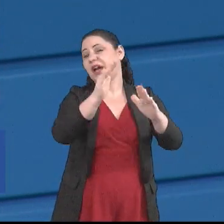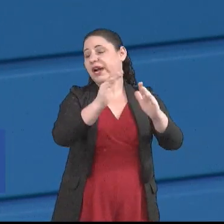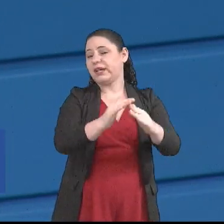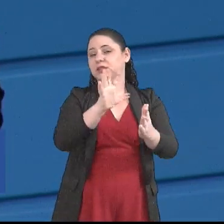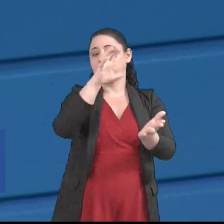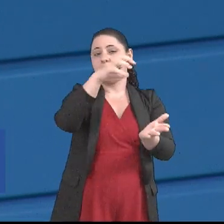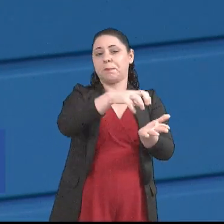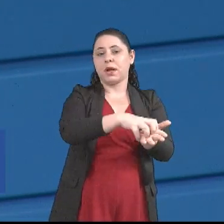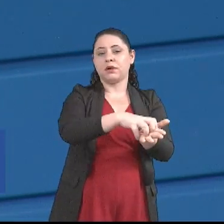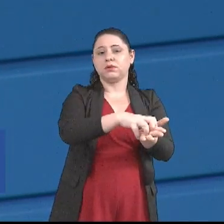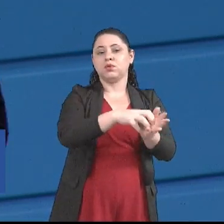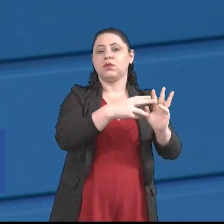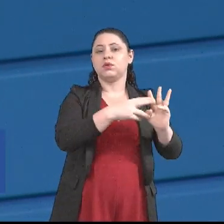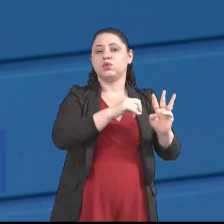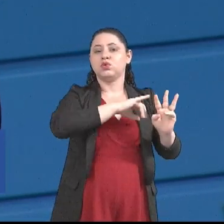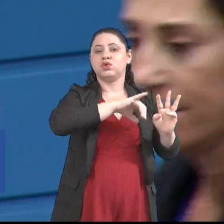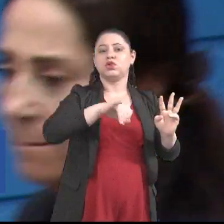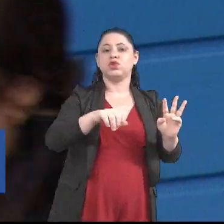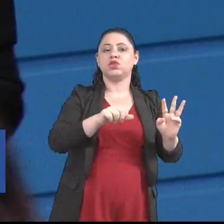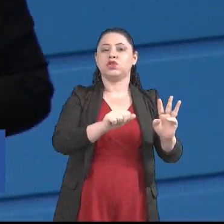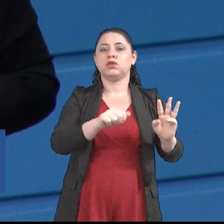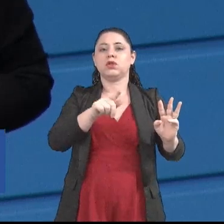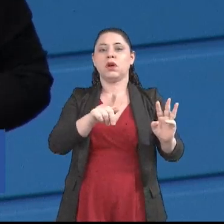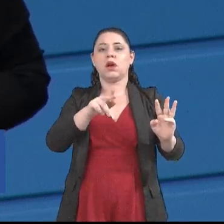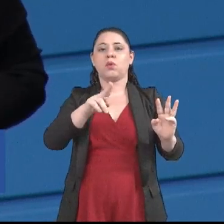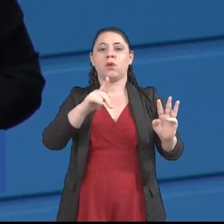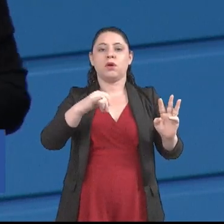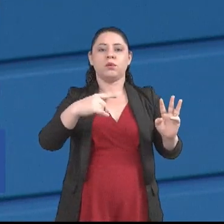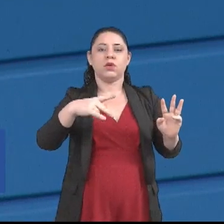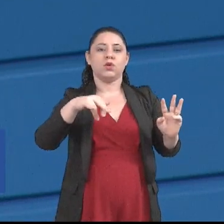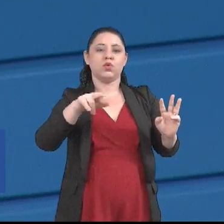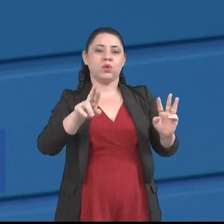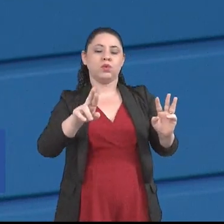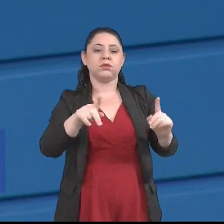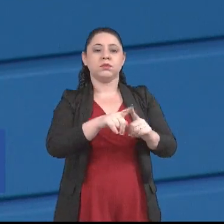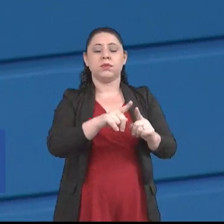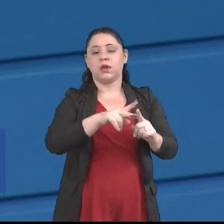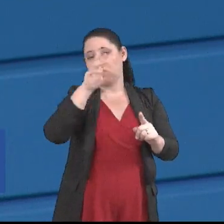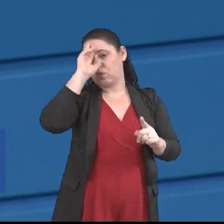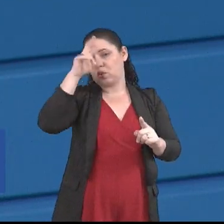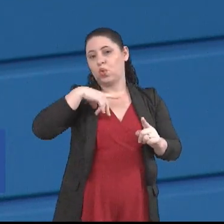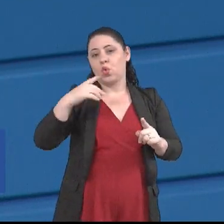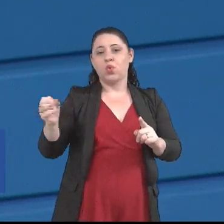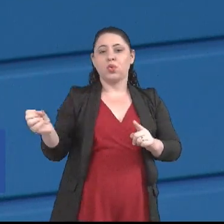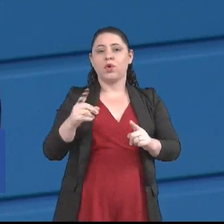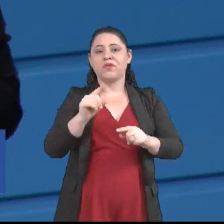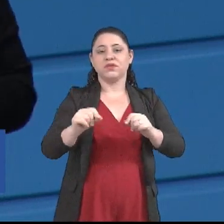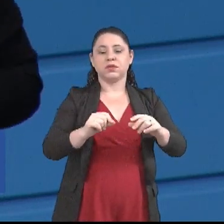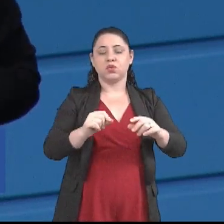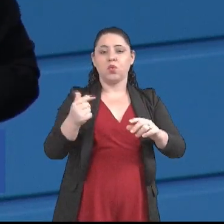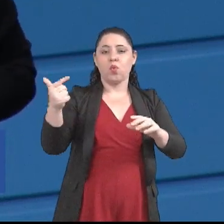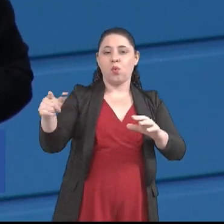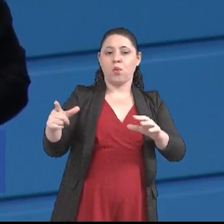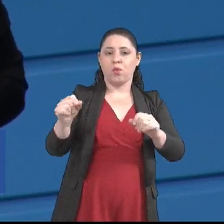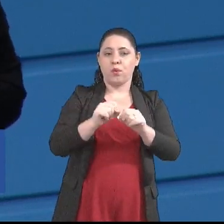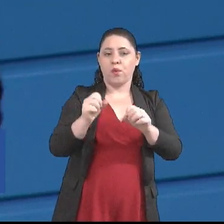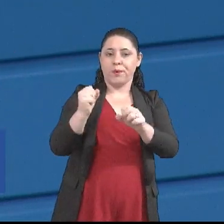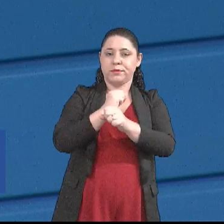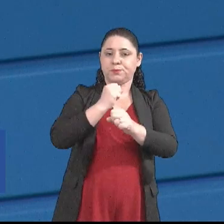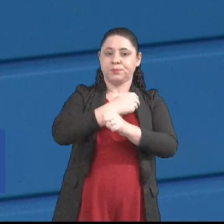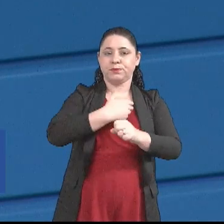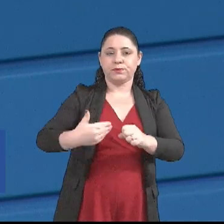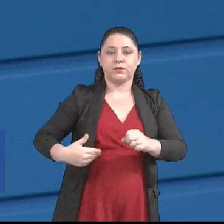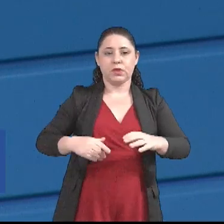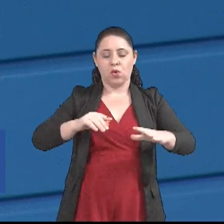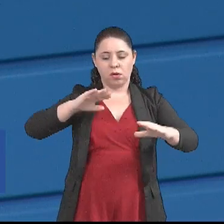nas aldeias Jaguapiru e Bororó que ainda estão sem água. Tivemos a informação ontem que os 2 poços artesianos que foram construídos pelo Governo do